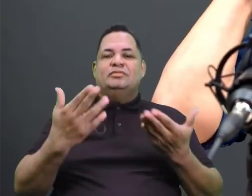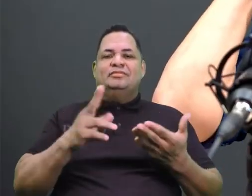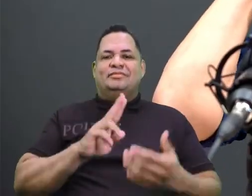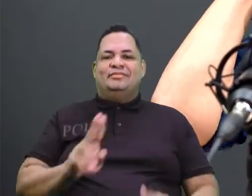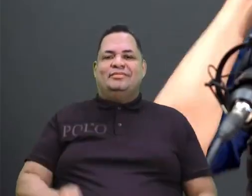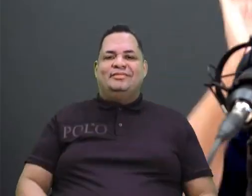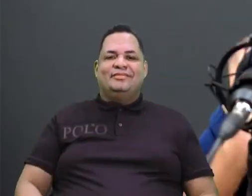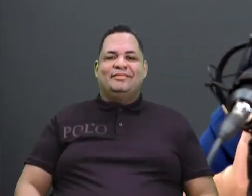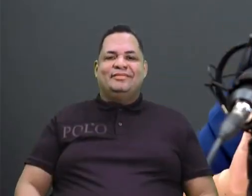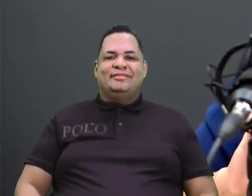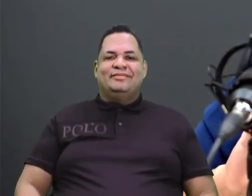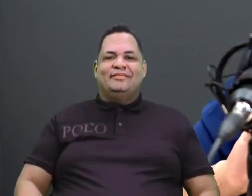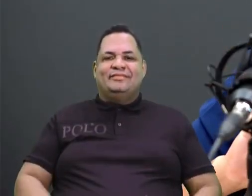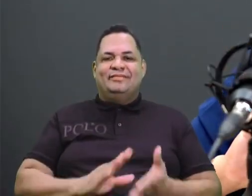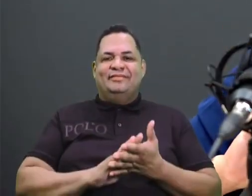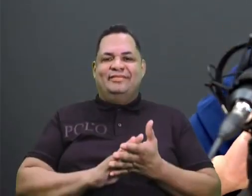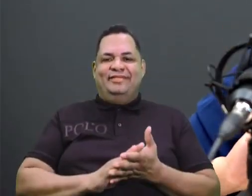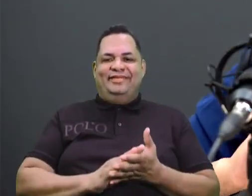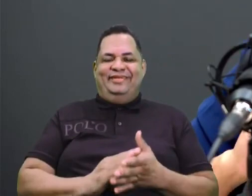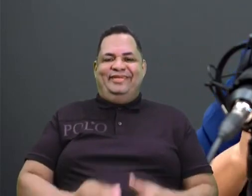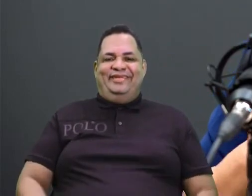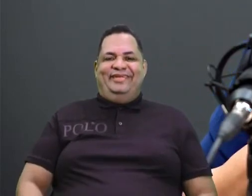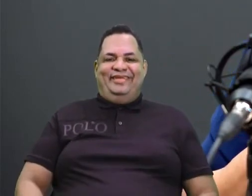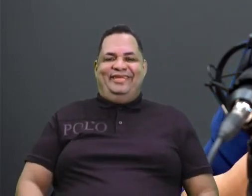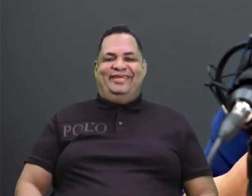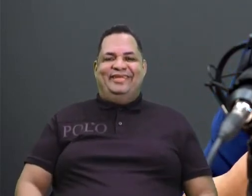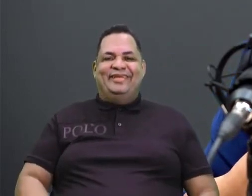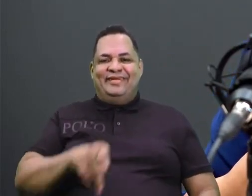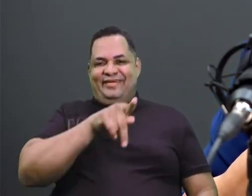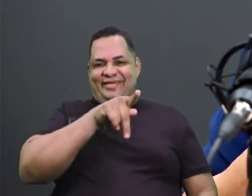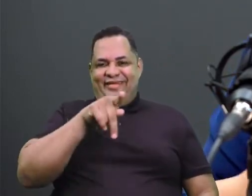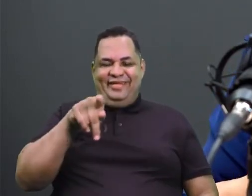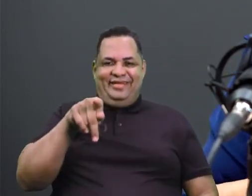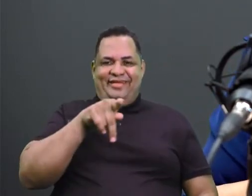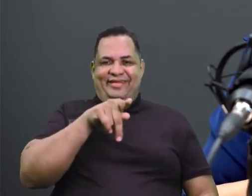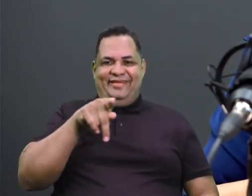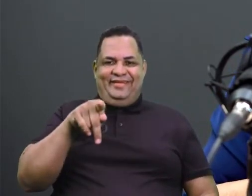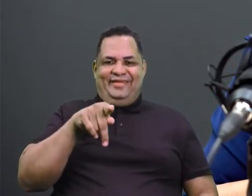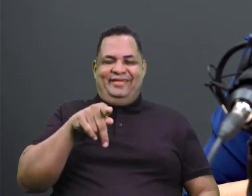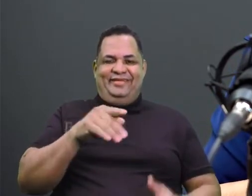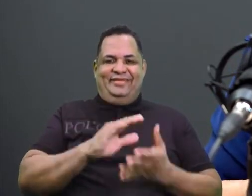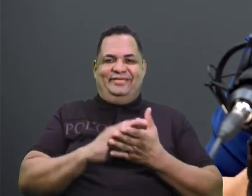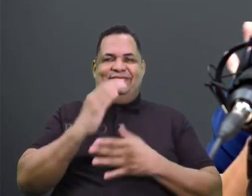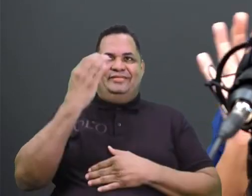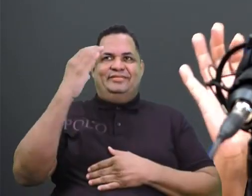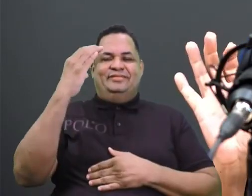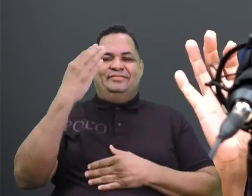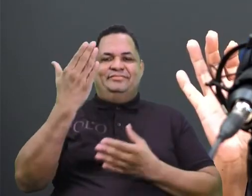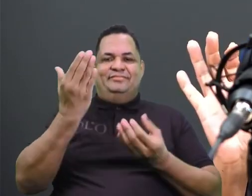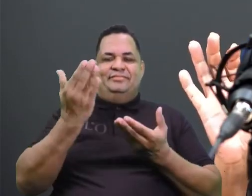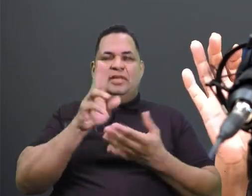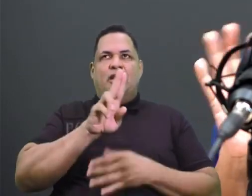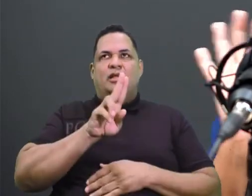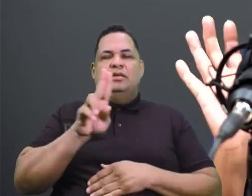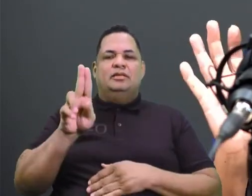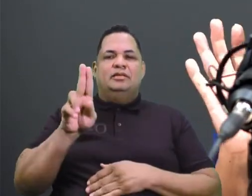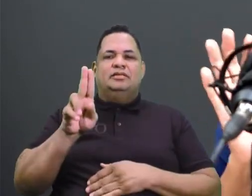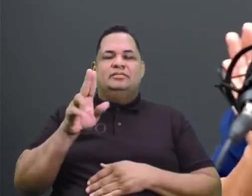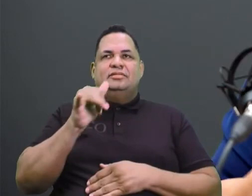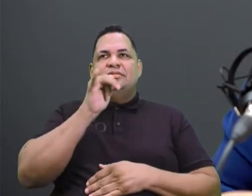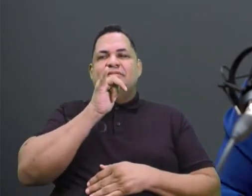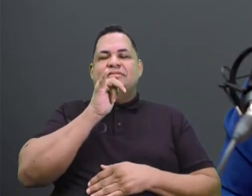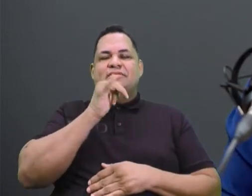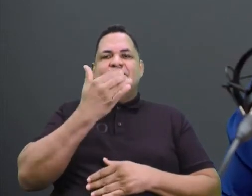época. Facilitador de comunicação. Porque um professor de ciências, coitado, não vou falar o nome dele, né, que eu até